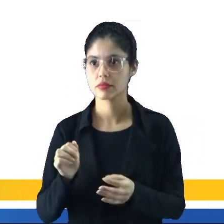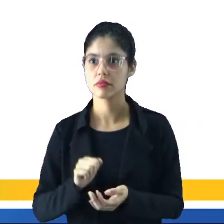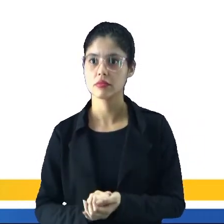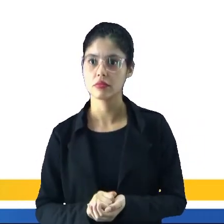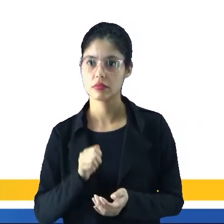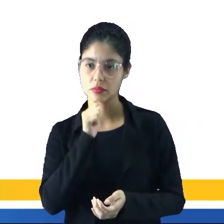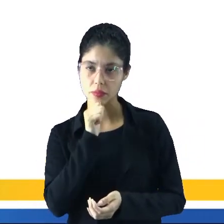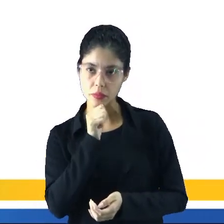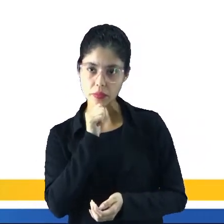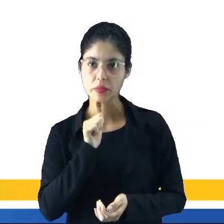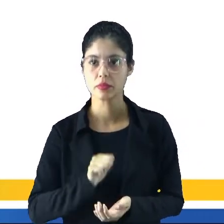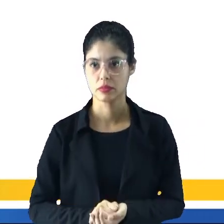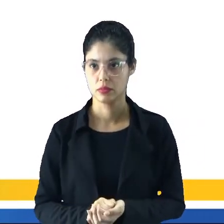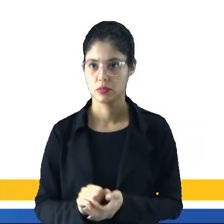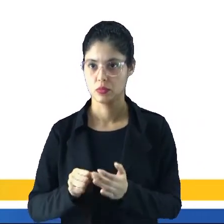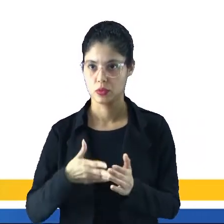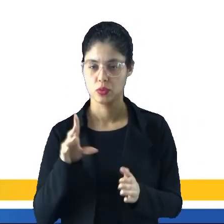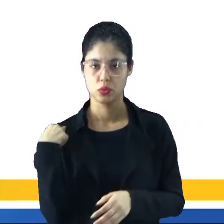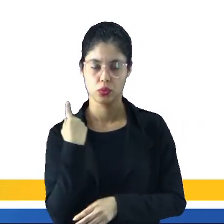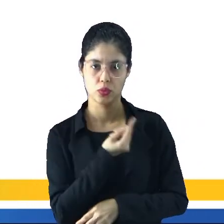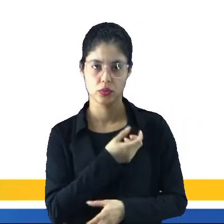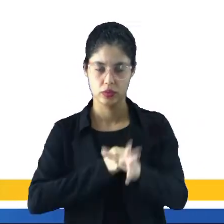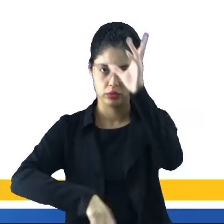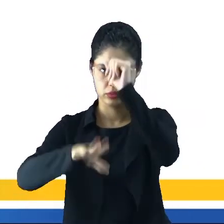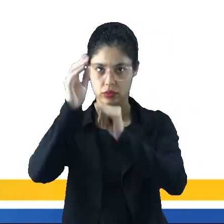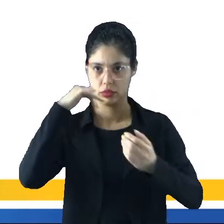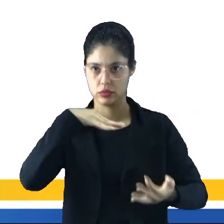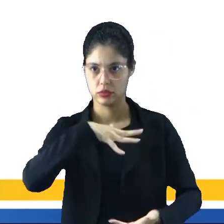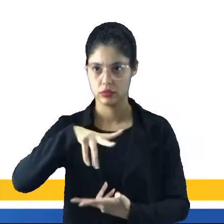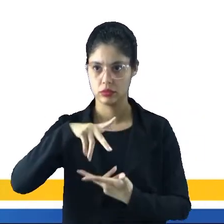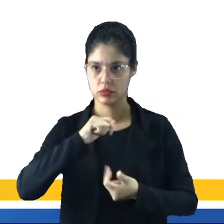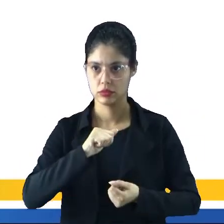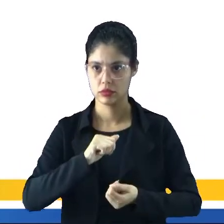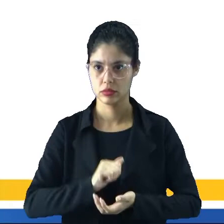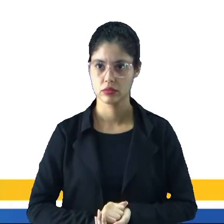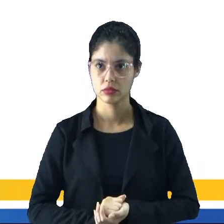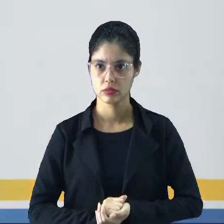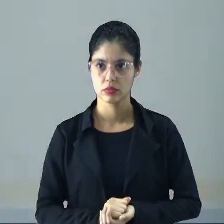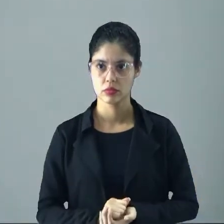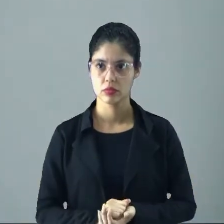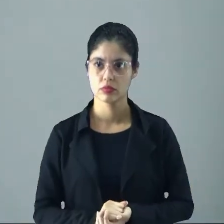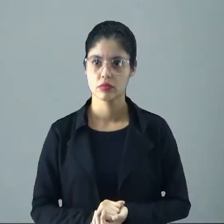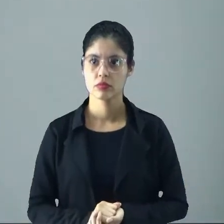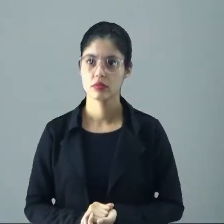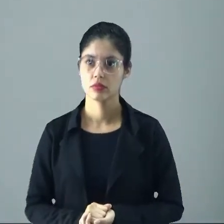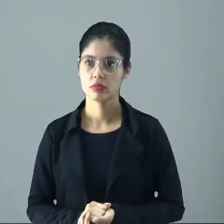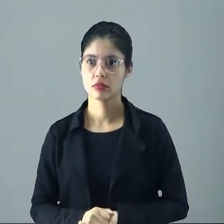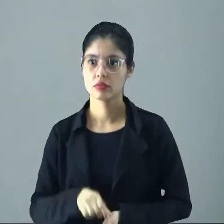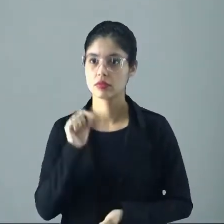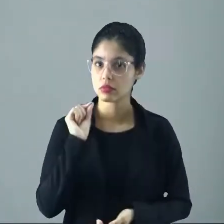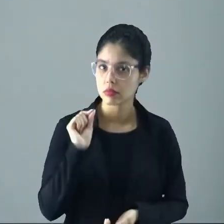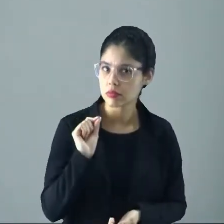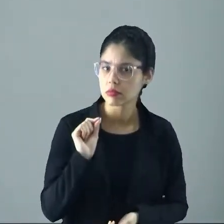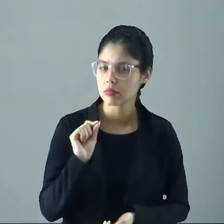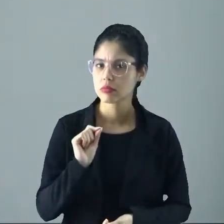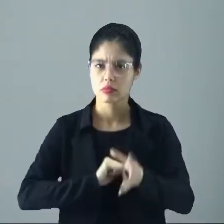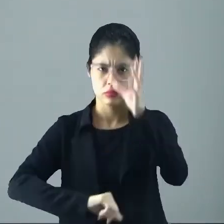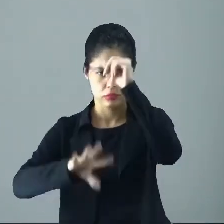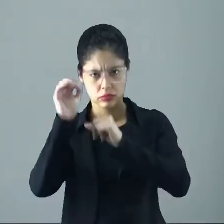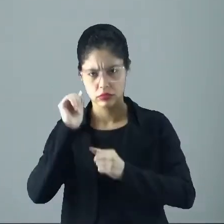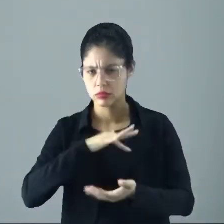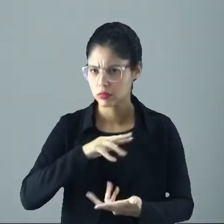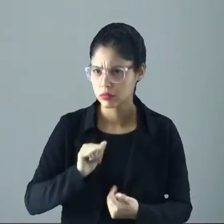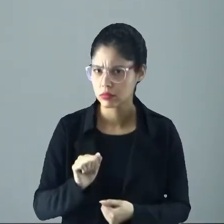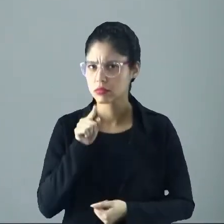contexto depende muito do nosso conhecimento de mundo. E o que é conhecimento de